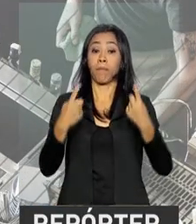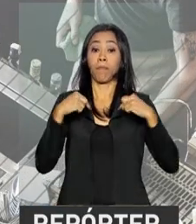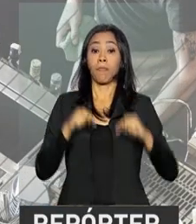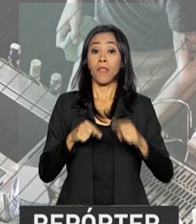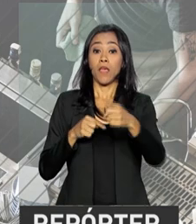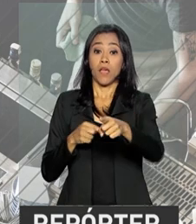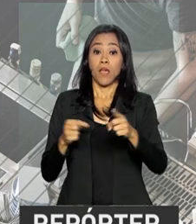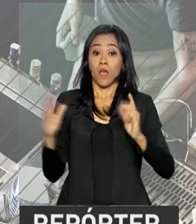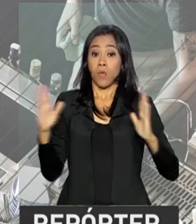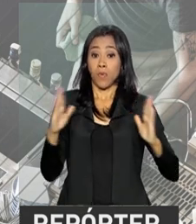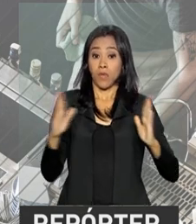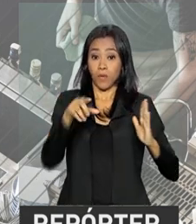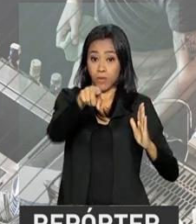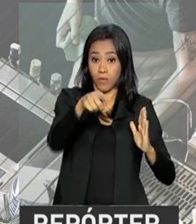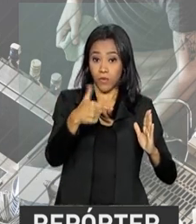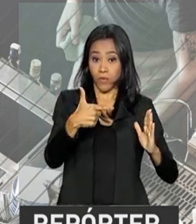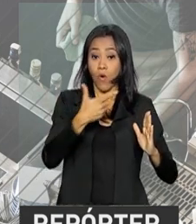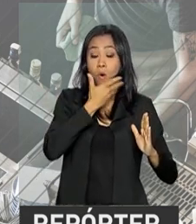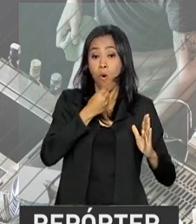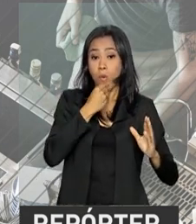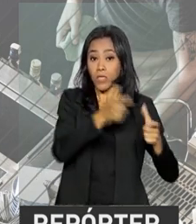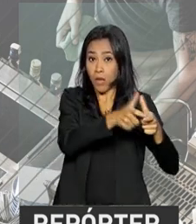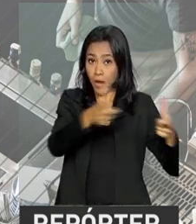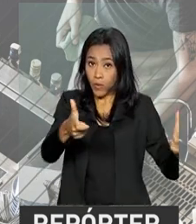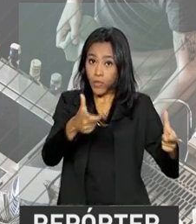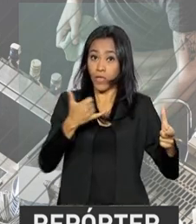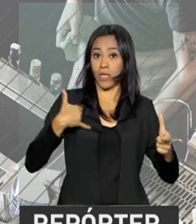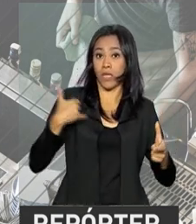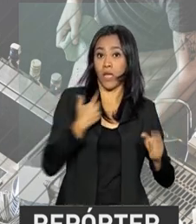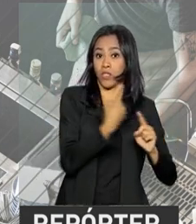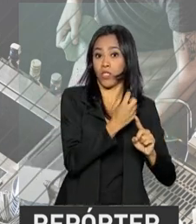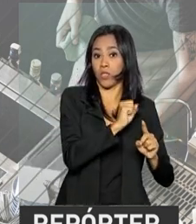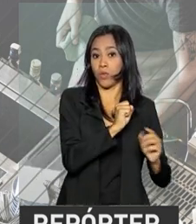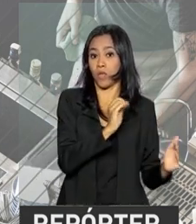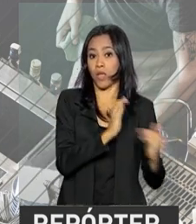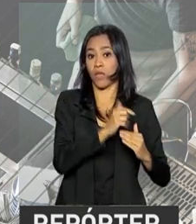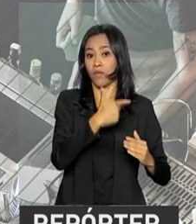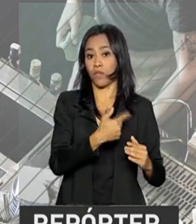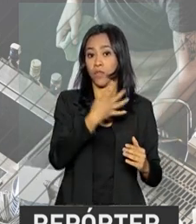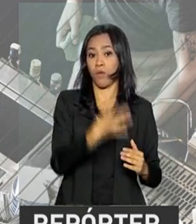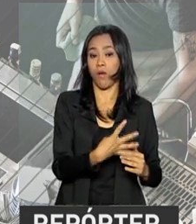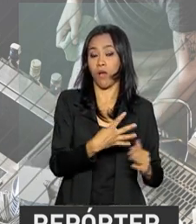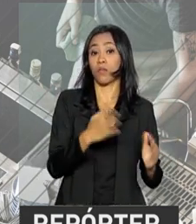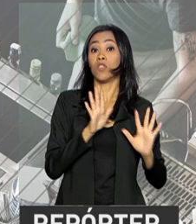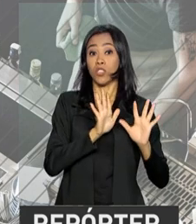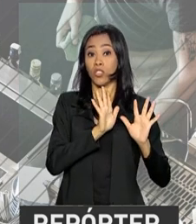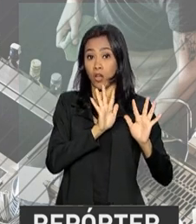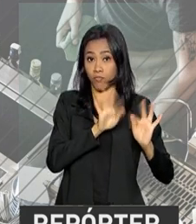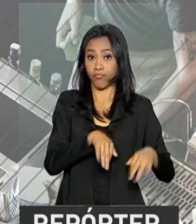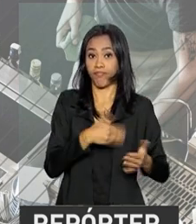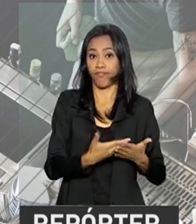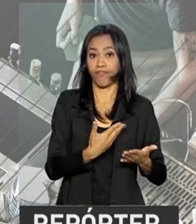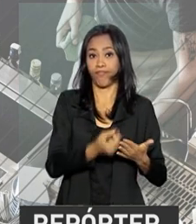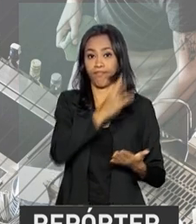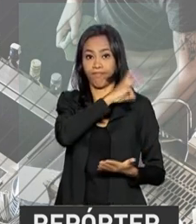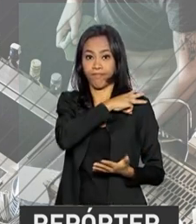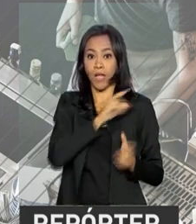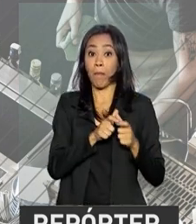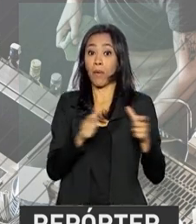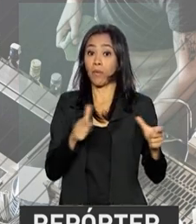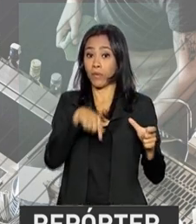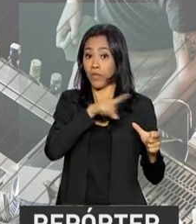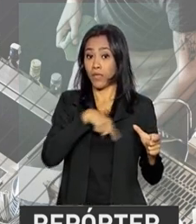2017 são em sua maioria homens que têm entre 18 e 24 anos que concluíram o ensino médio a maioria